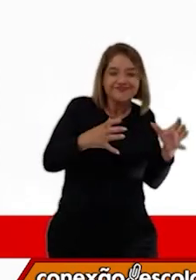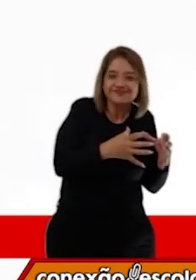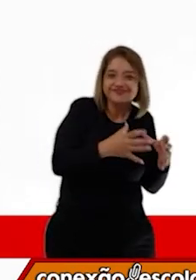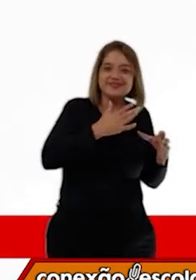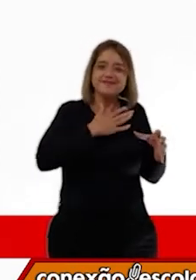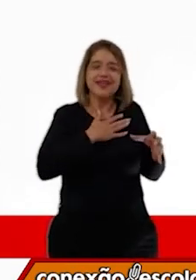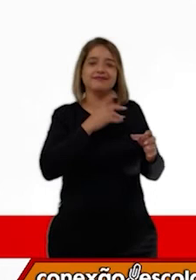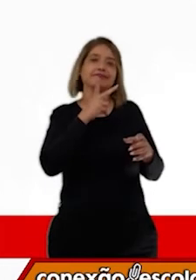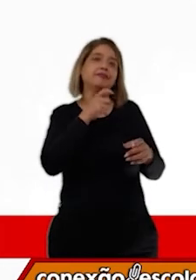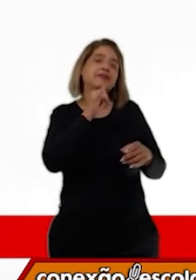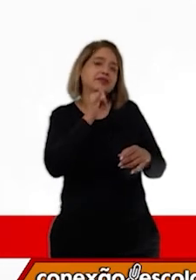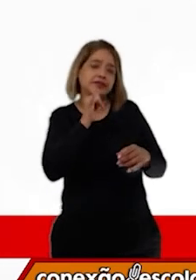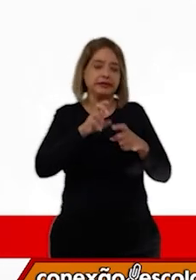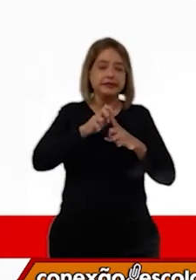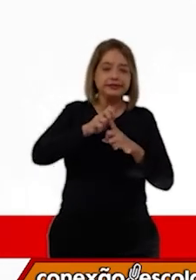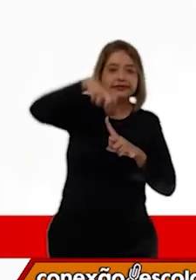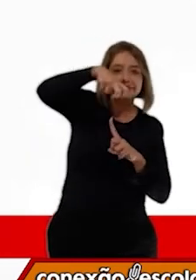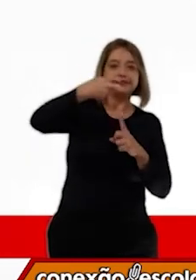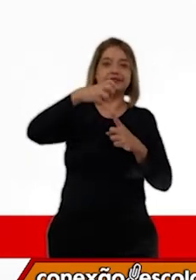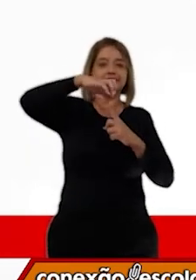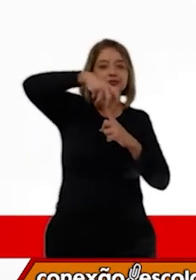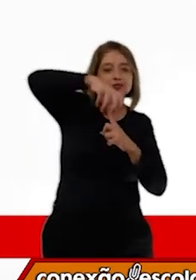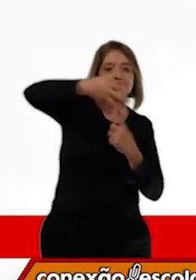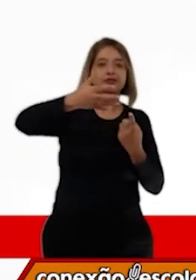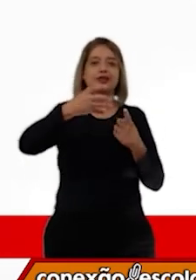coleciona tampinhas, figurinhas,